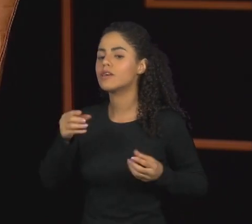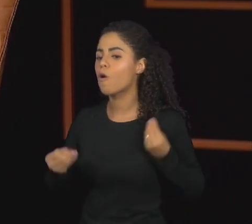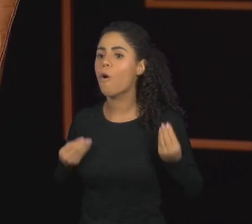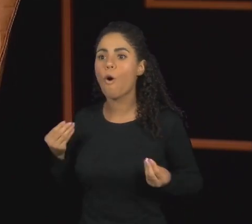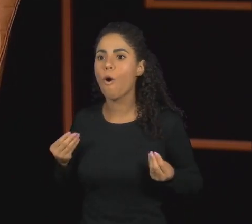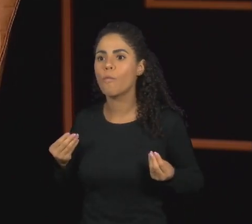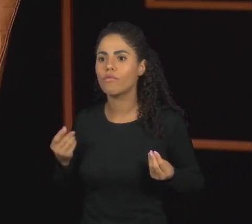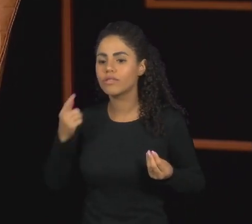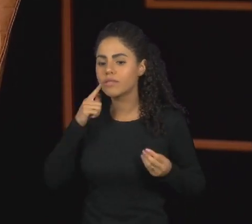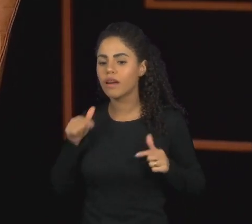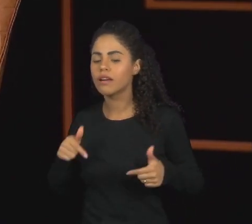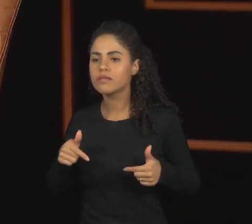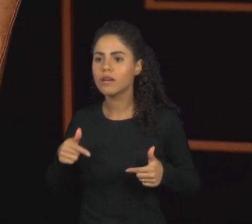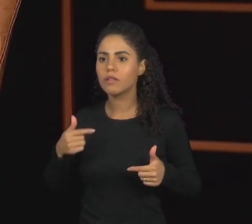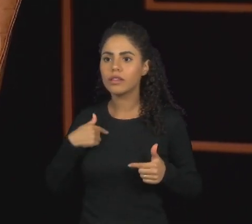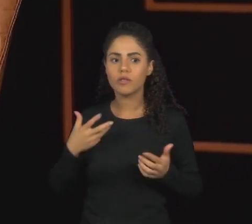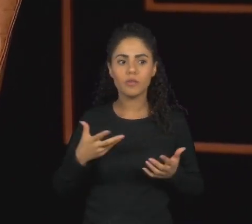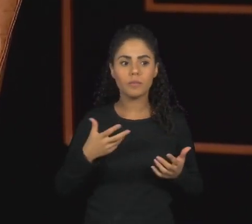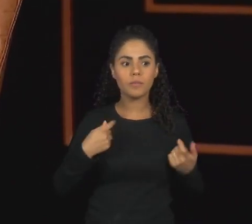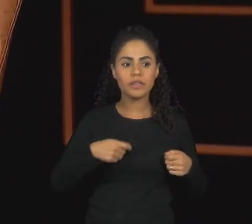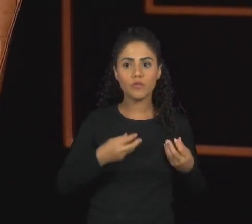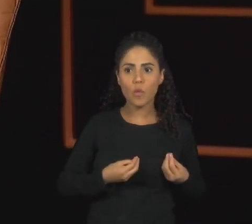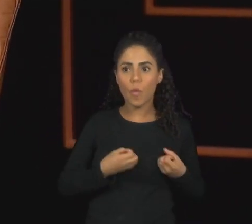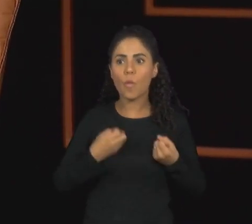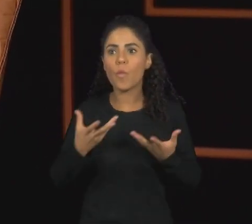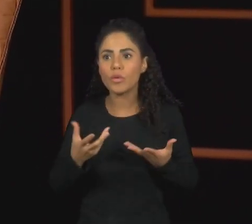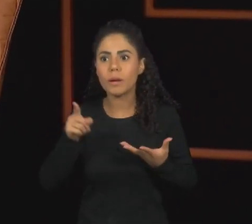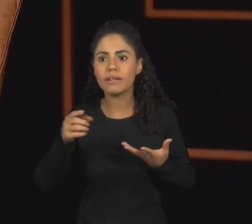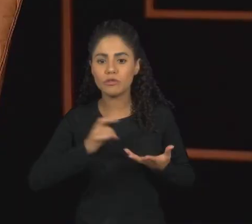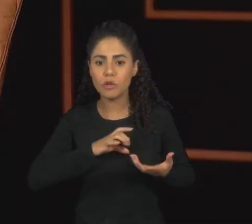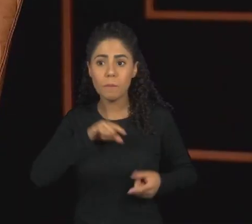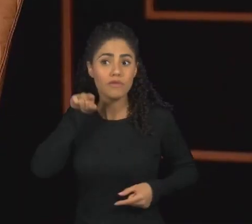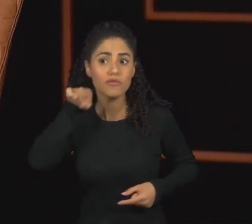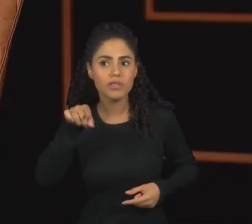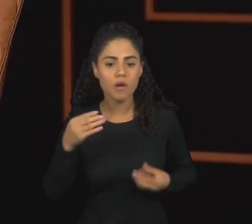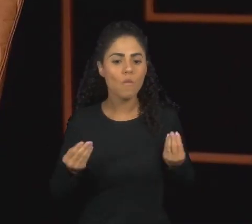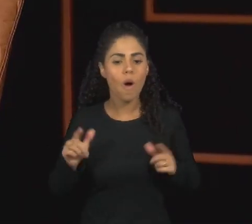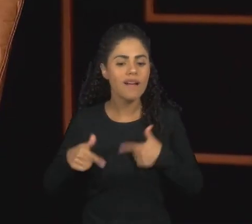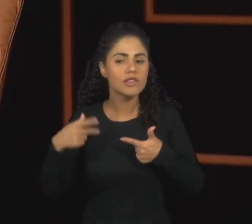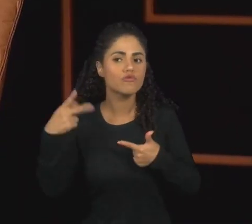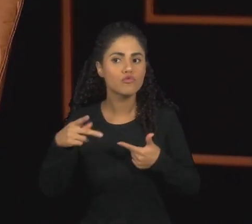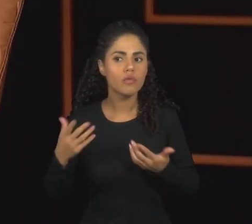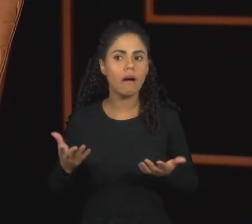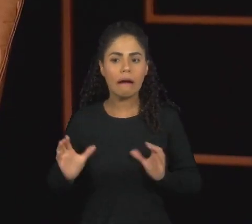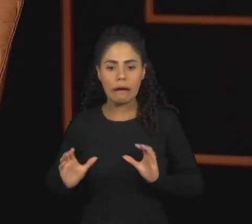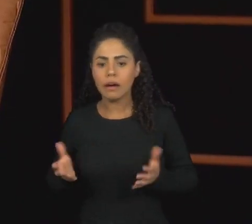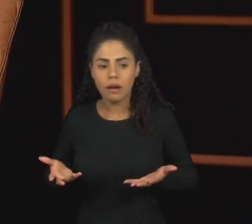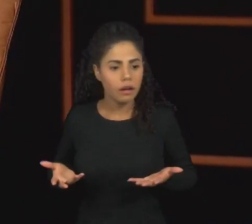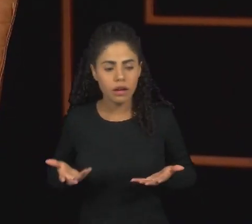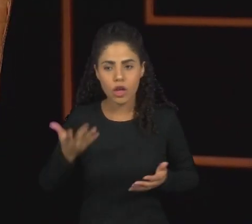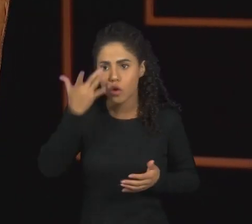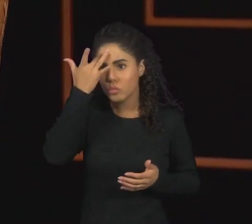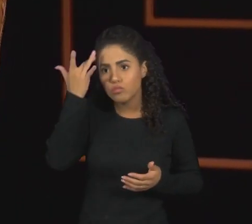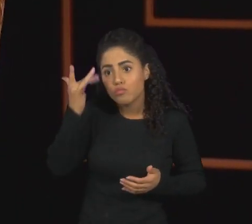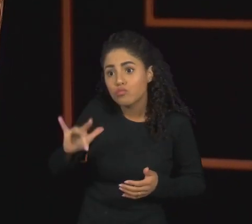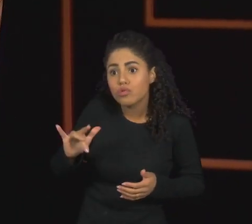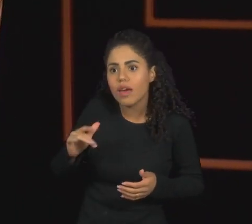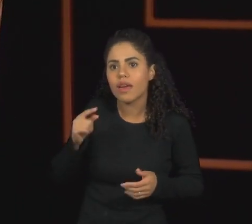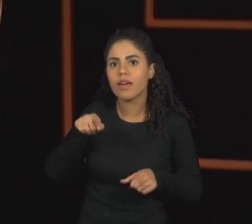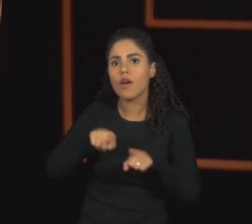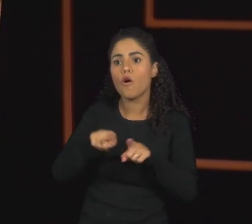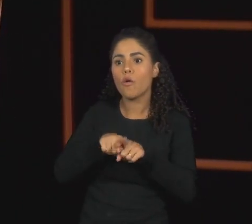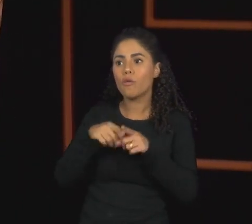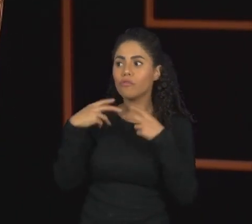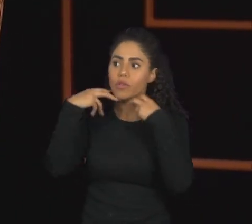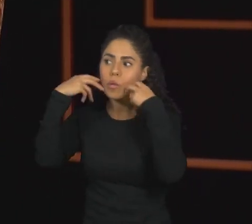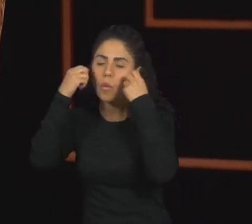medo é a minha contra-vontade. Eu preciso te contar o segredo, mas quanto mais medo e da sua reação ou vergonha do que eu vou